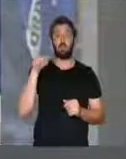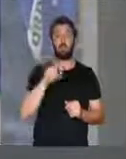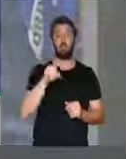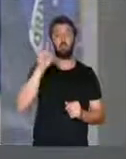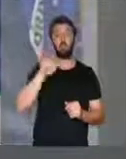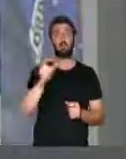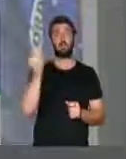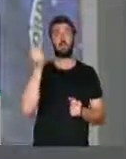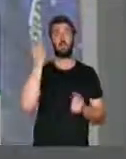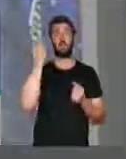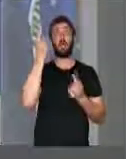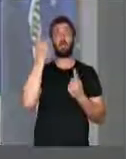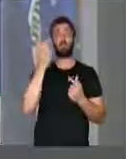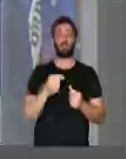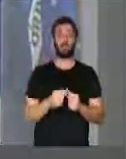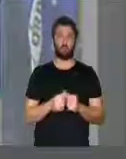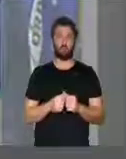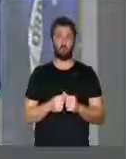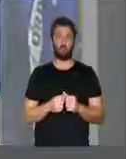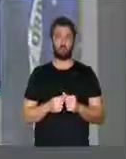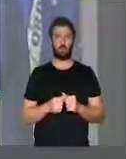Isto é um absurdo.